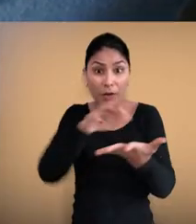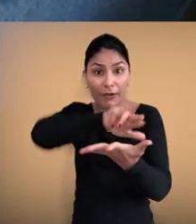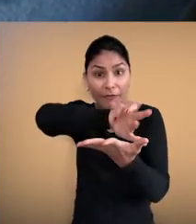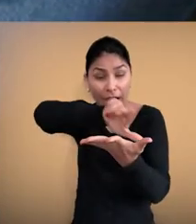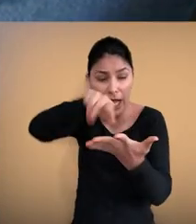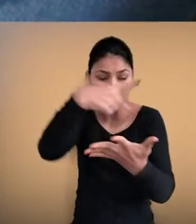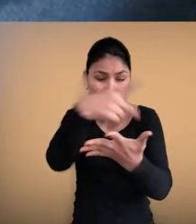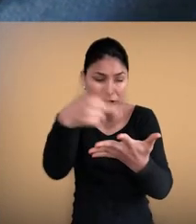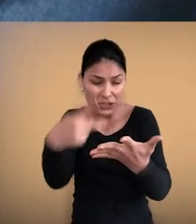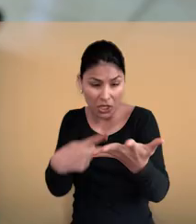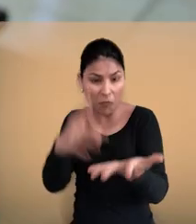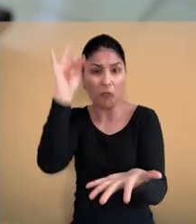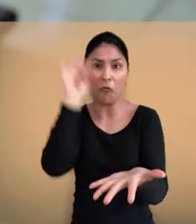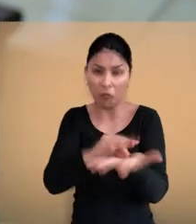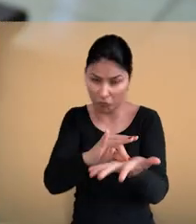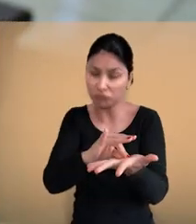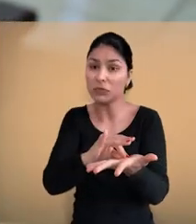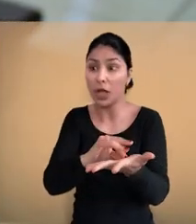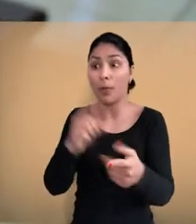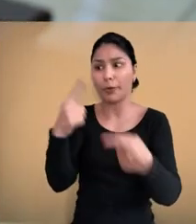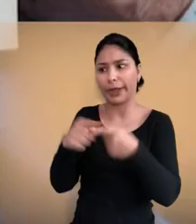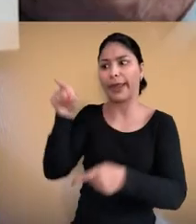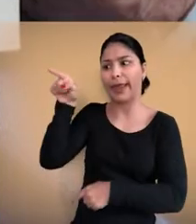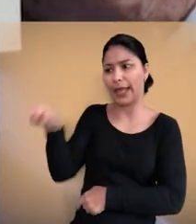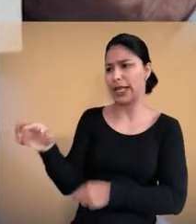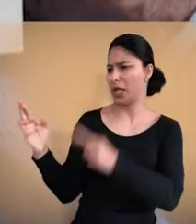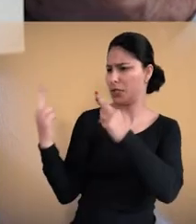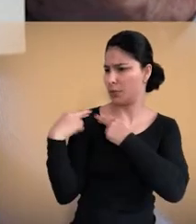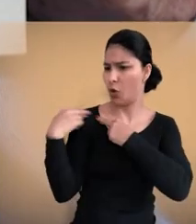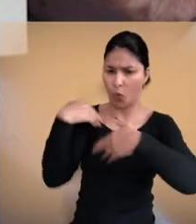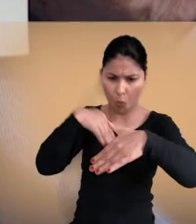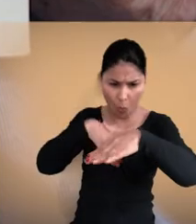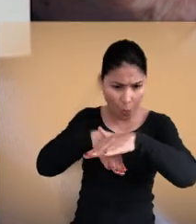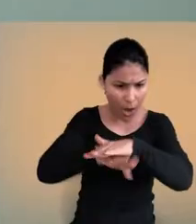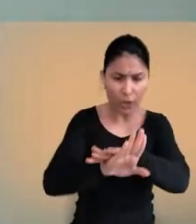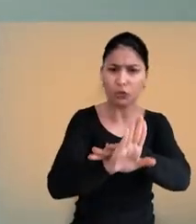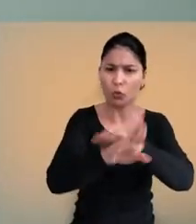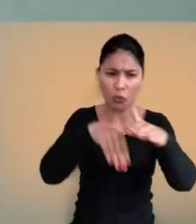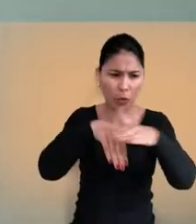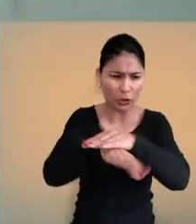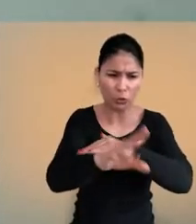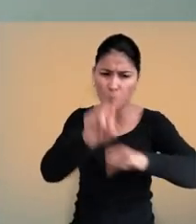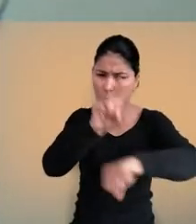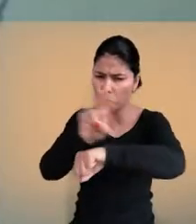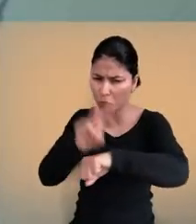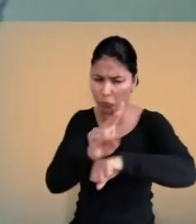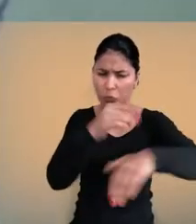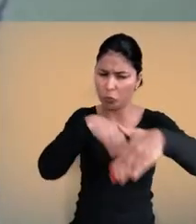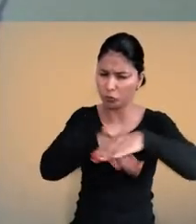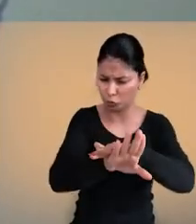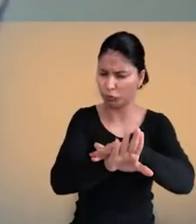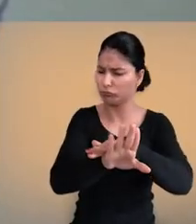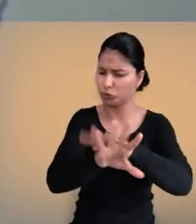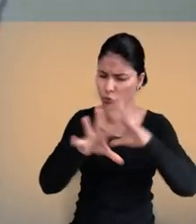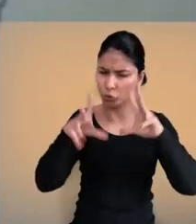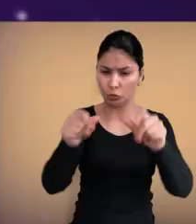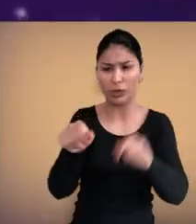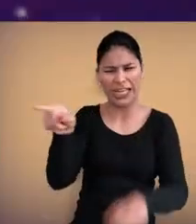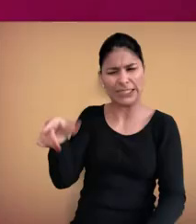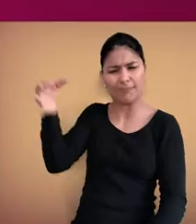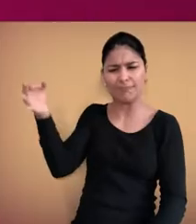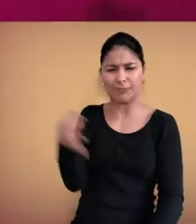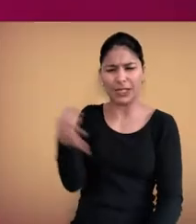originais, é porque Joel guardou e preservou tudo isso. E estava certíssimo, não é?